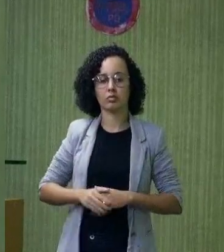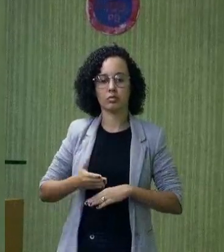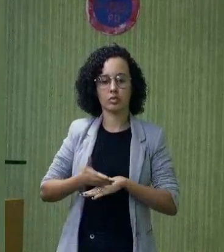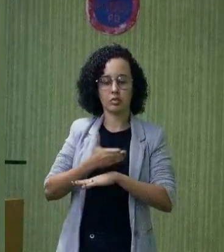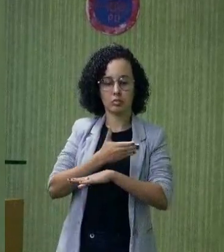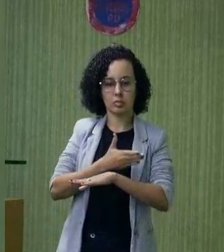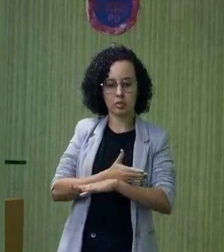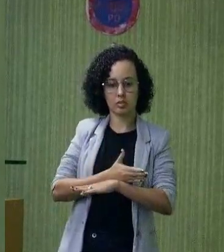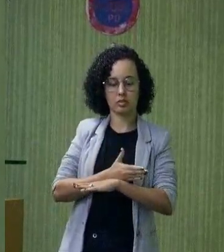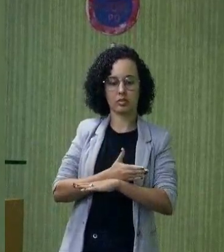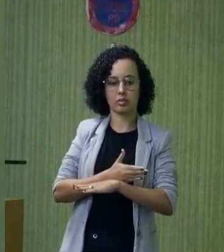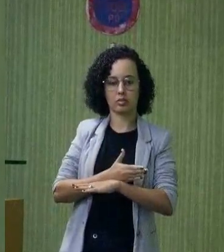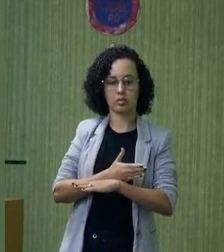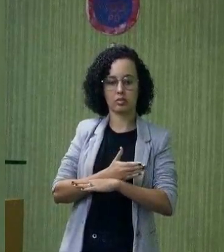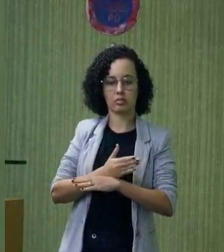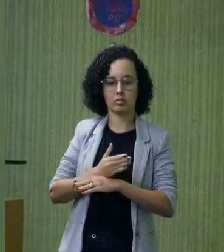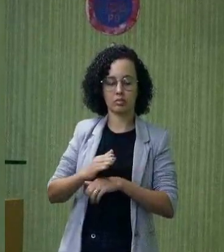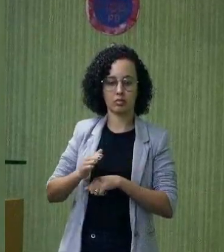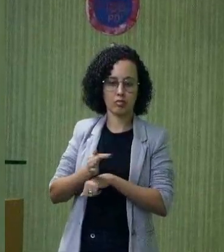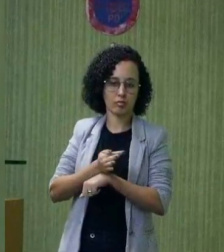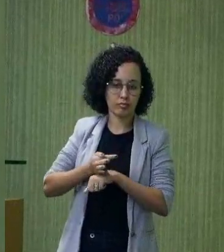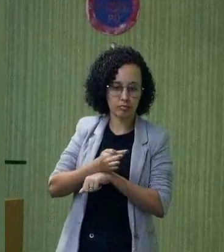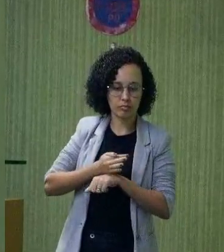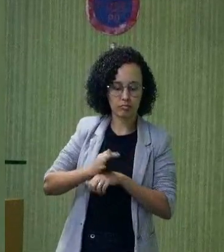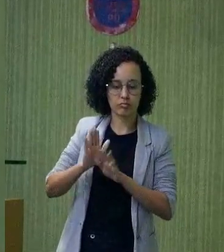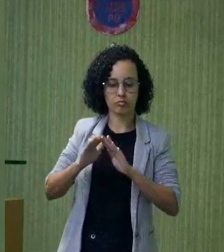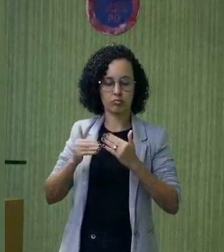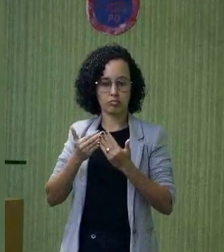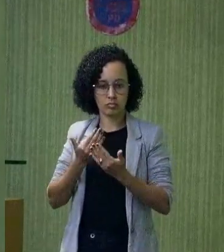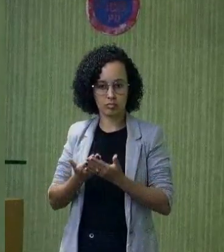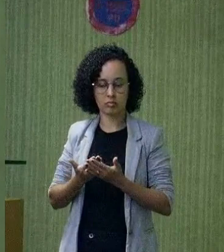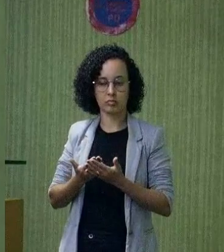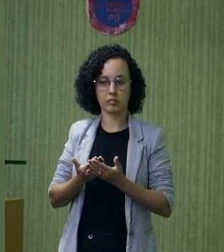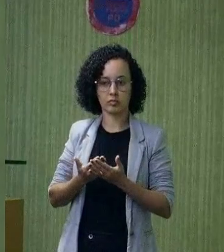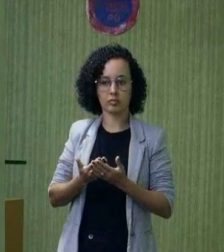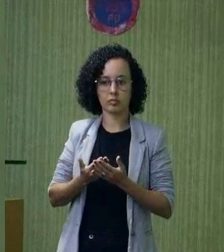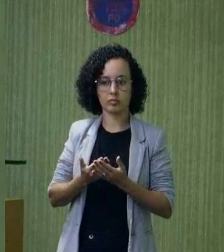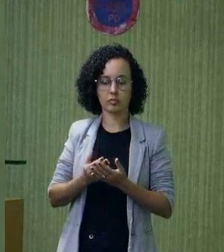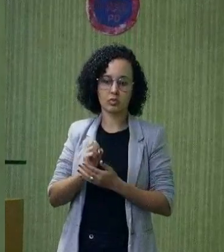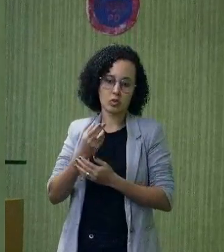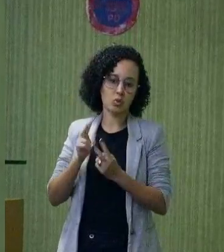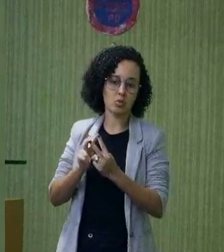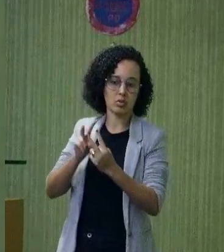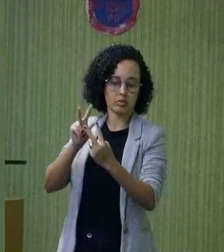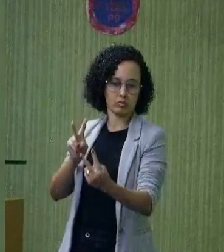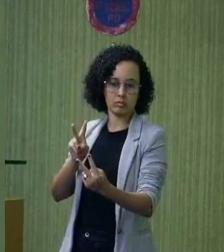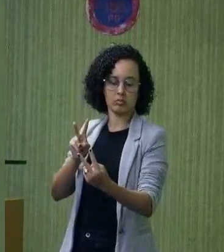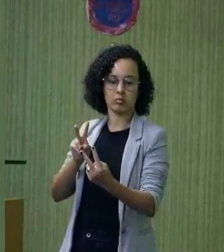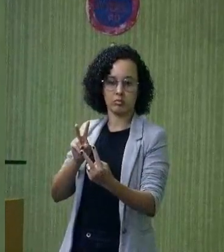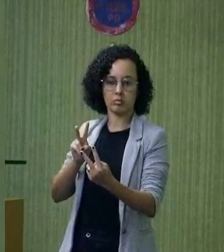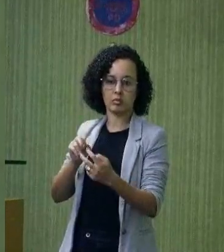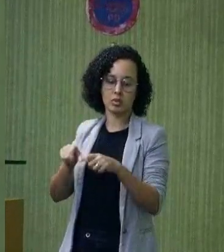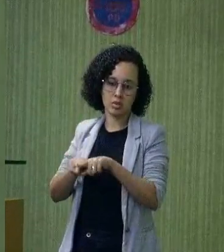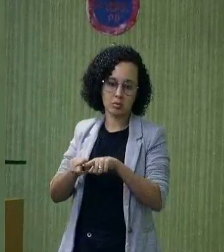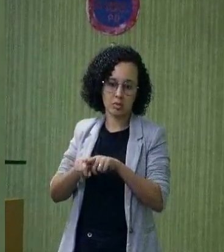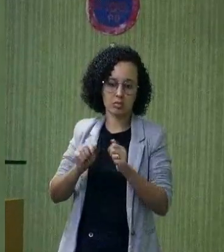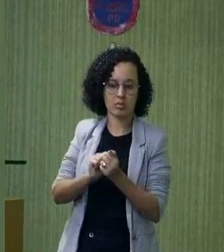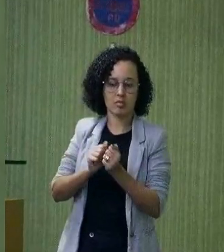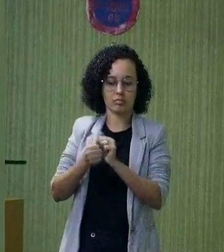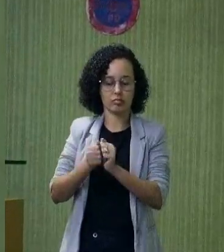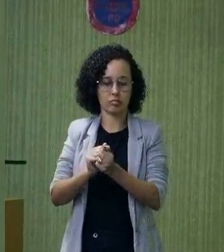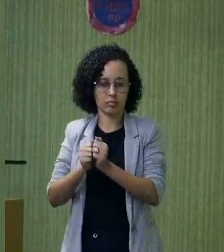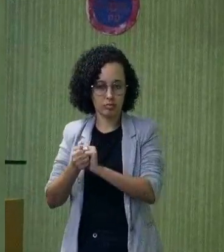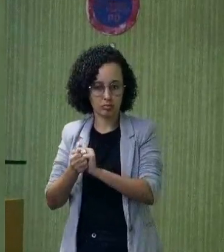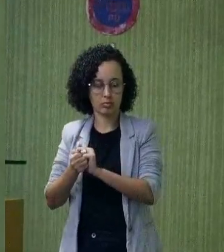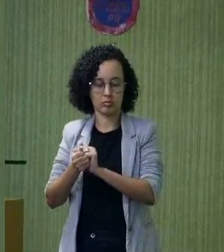recesso escolar conforme o caso ou como última medida aulas remotas além das adequações estruturais